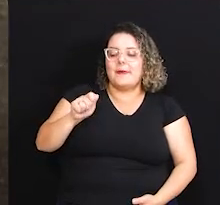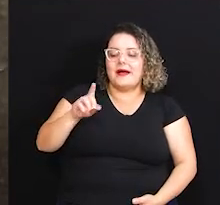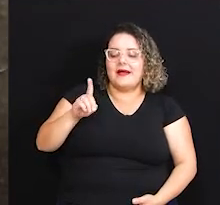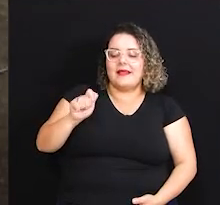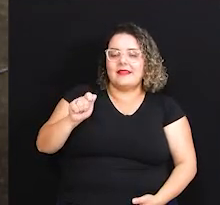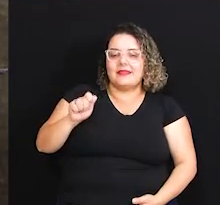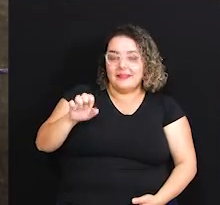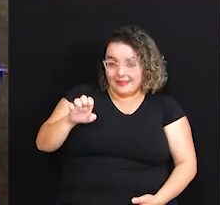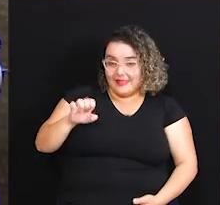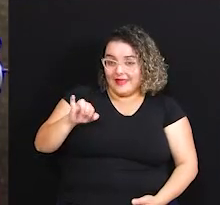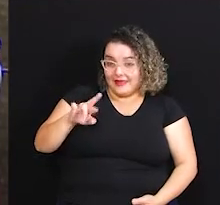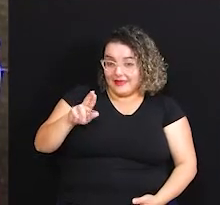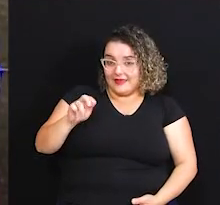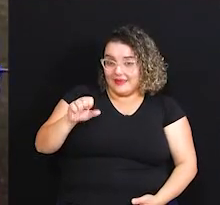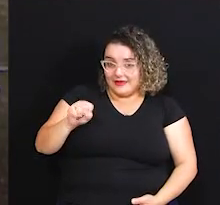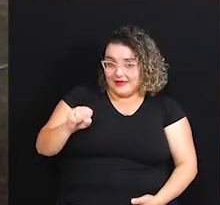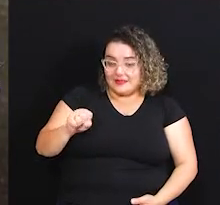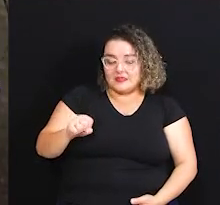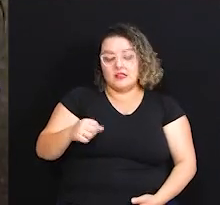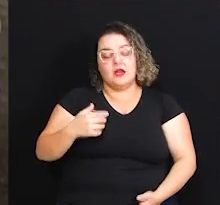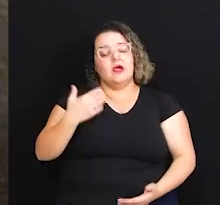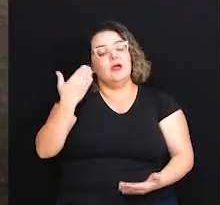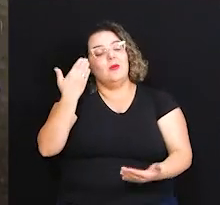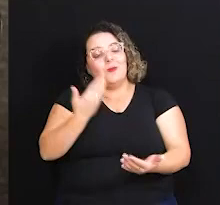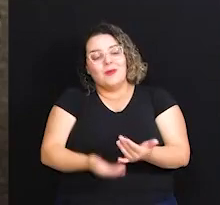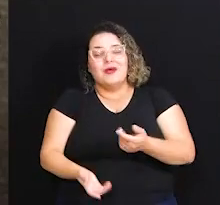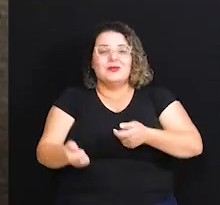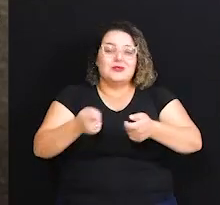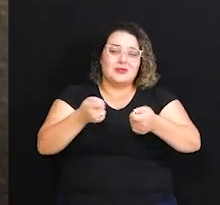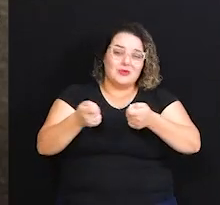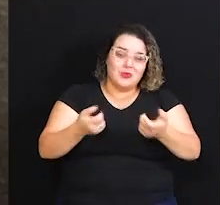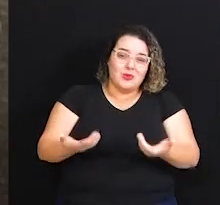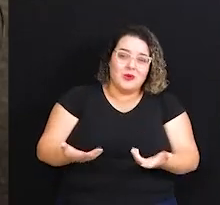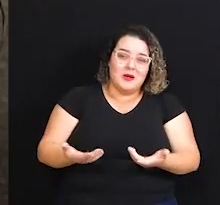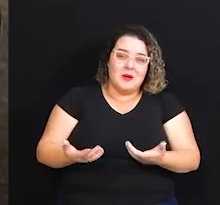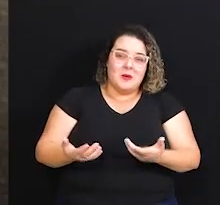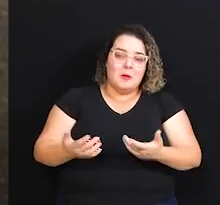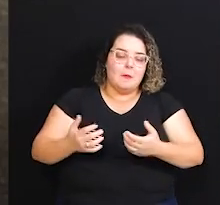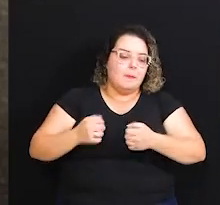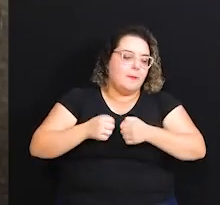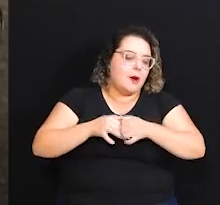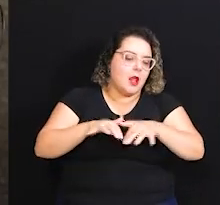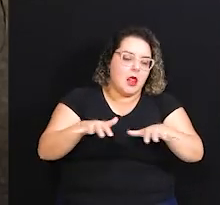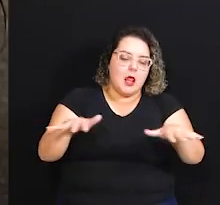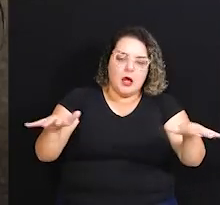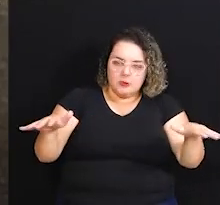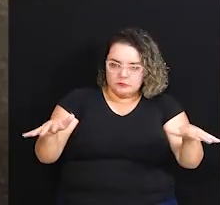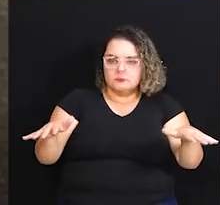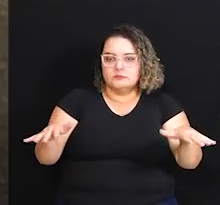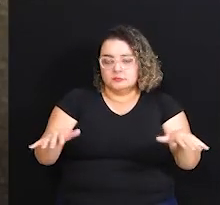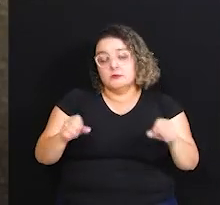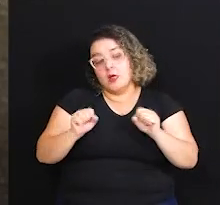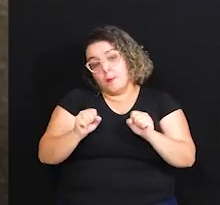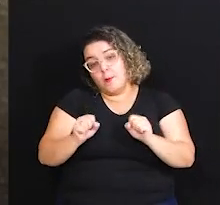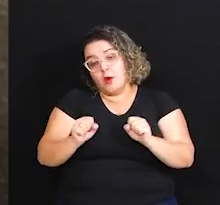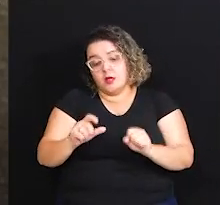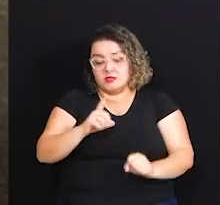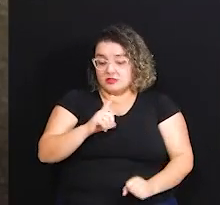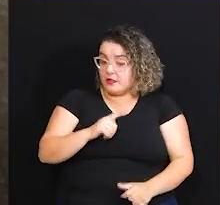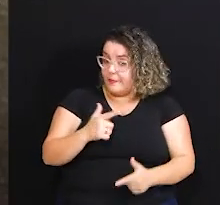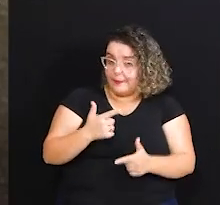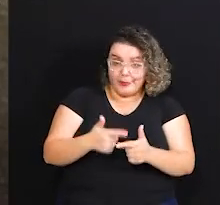áreas de fragmentação você perde um pouco do controle delas, elas crescem demasiadamente e elas podem trazer